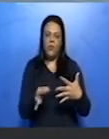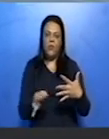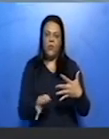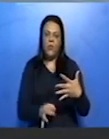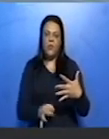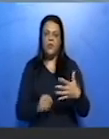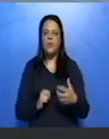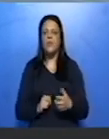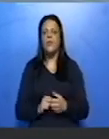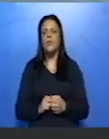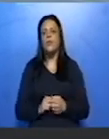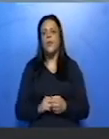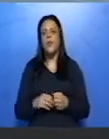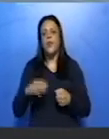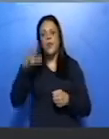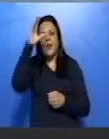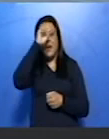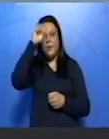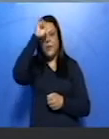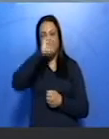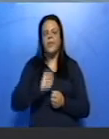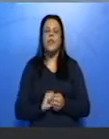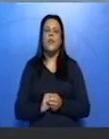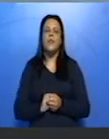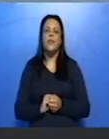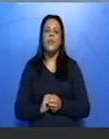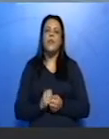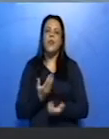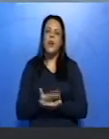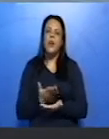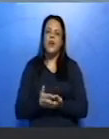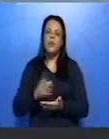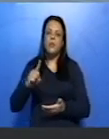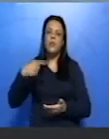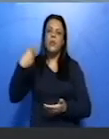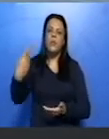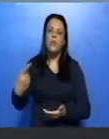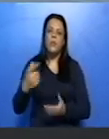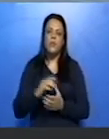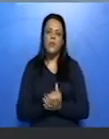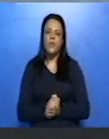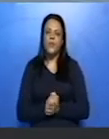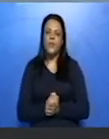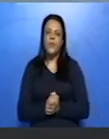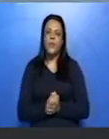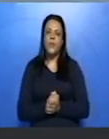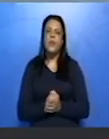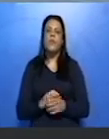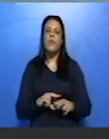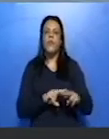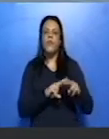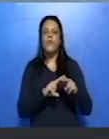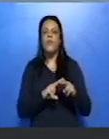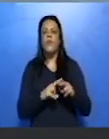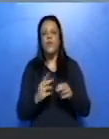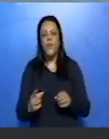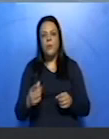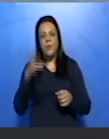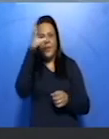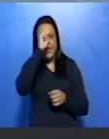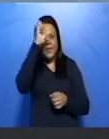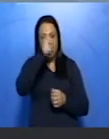a predicativa e a apositiva. Então, na nossa próxima aula, nós retomaremos esse assunto e